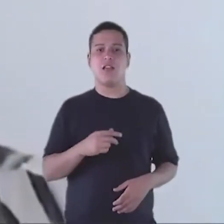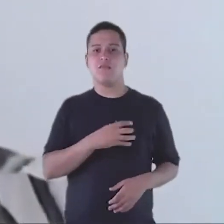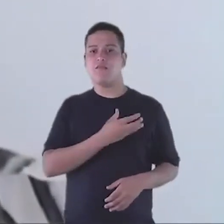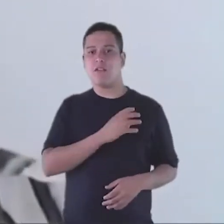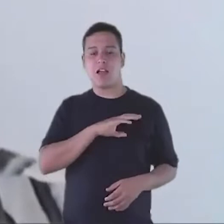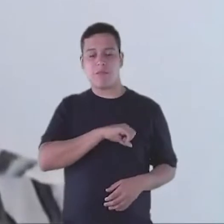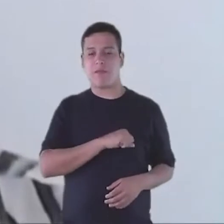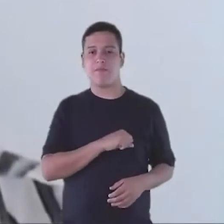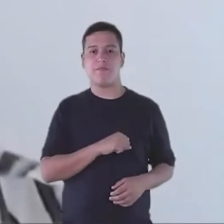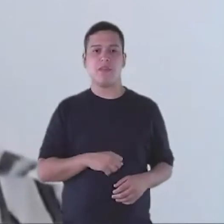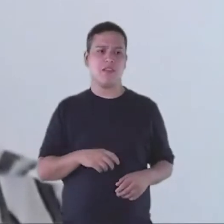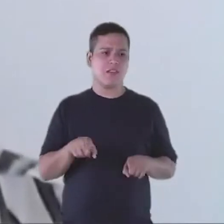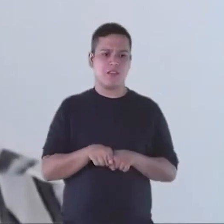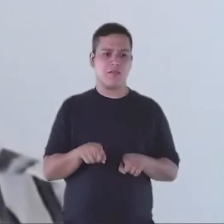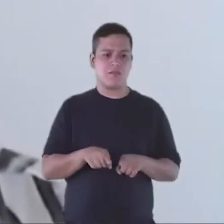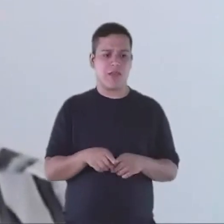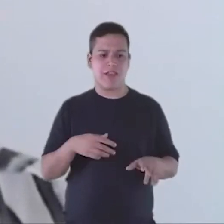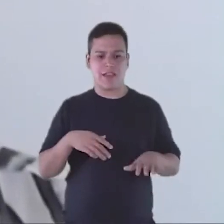as pessoas.